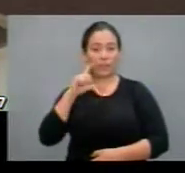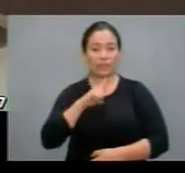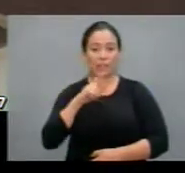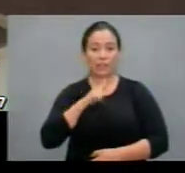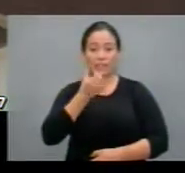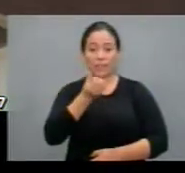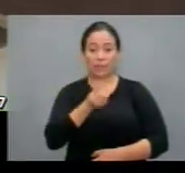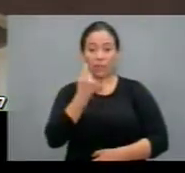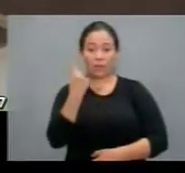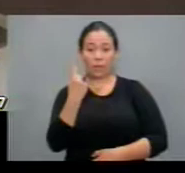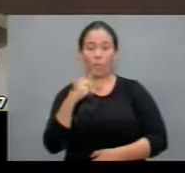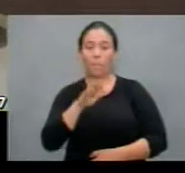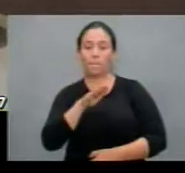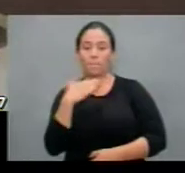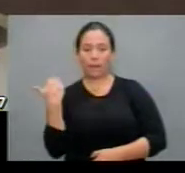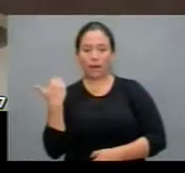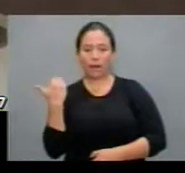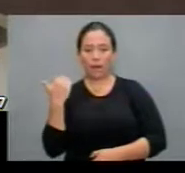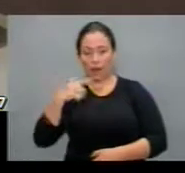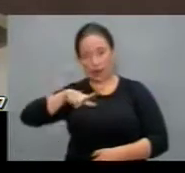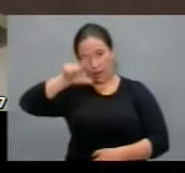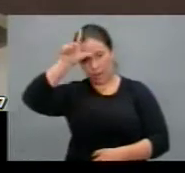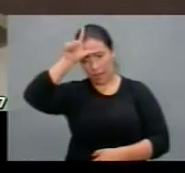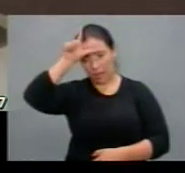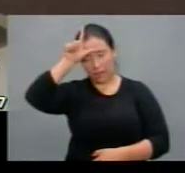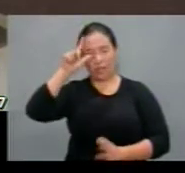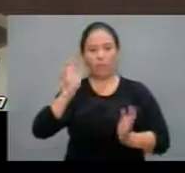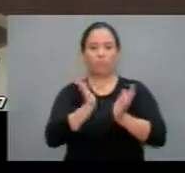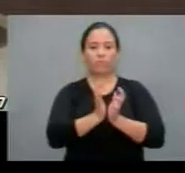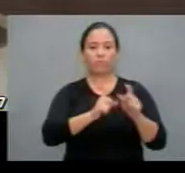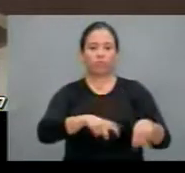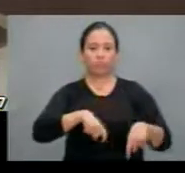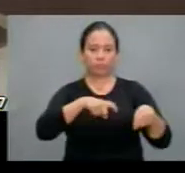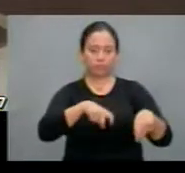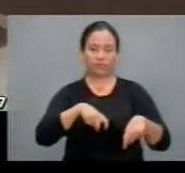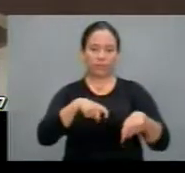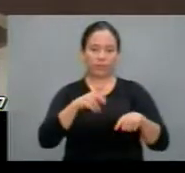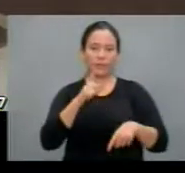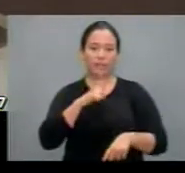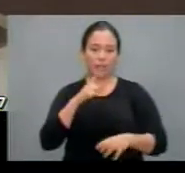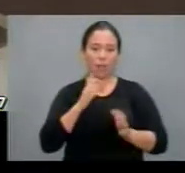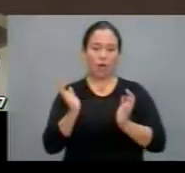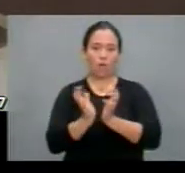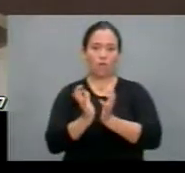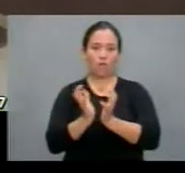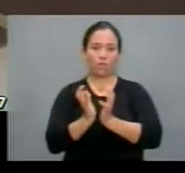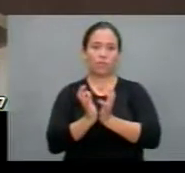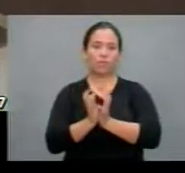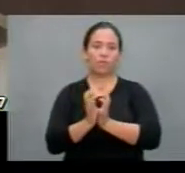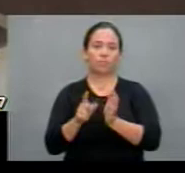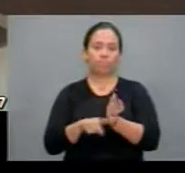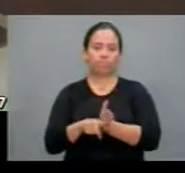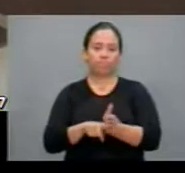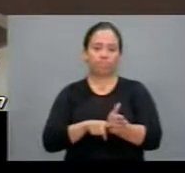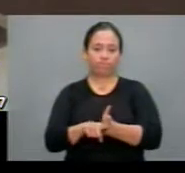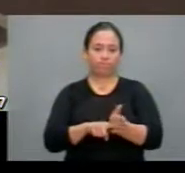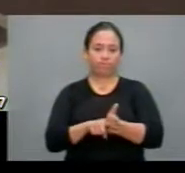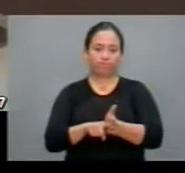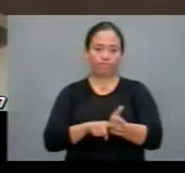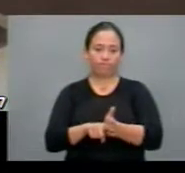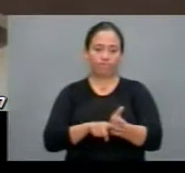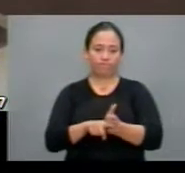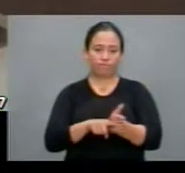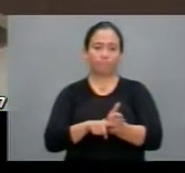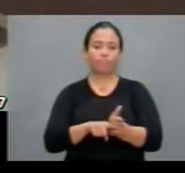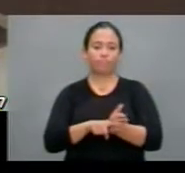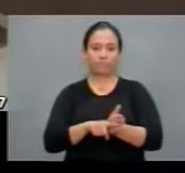61 assassinatos de lideranças camponesas, conforme a Comissão Pastoral da Terra. É um